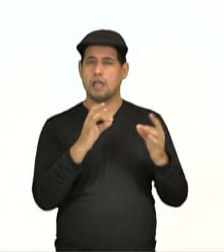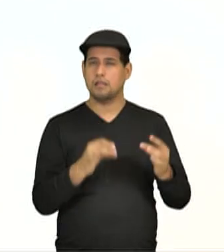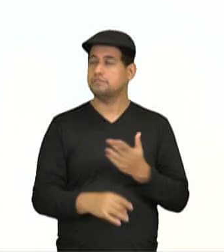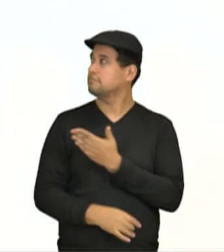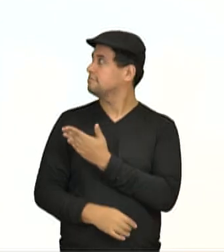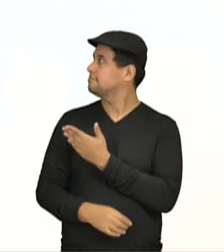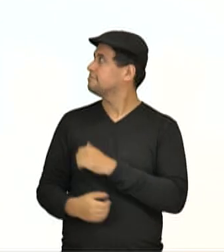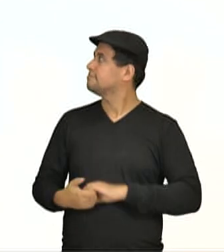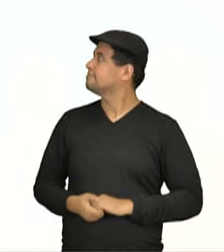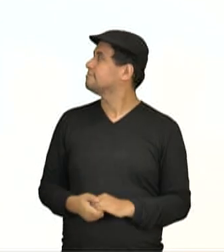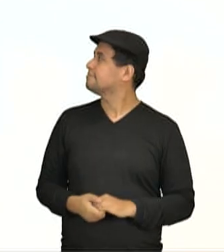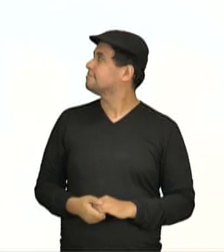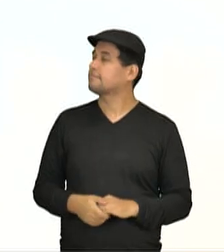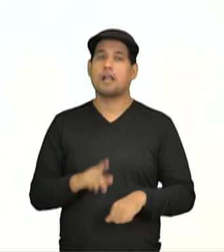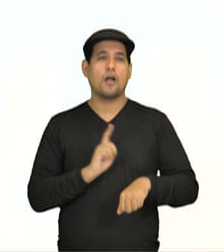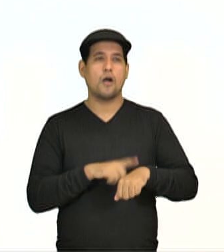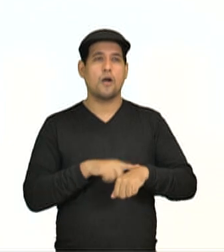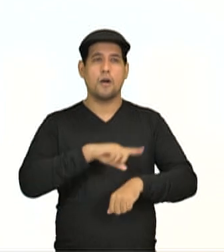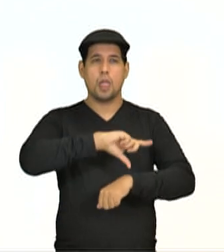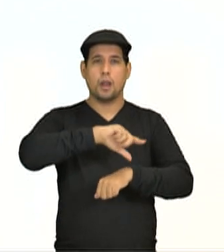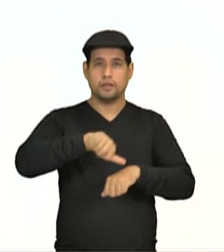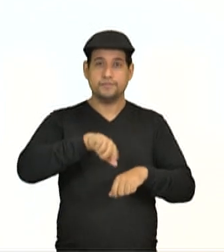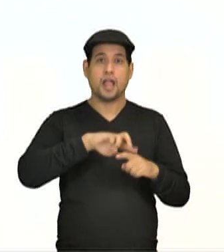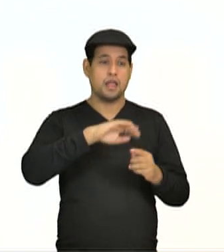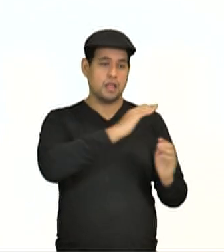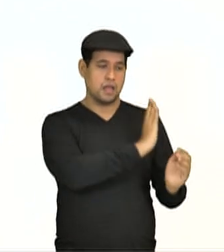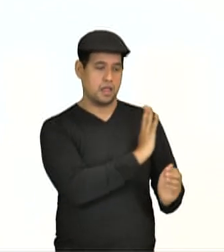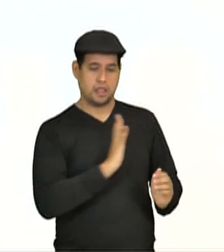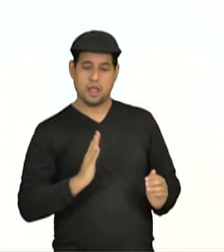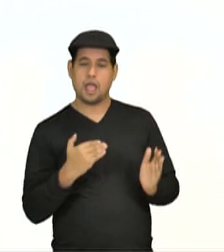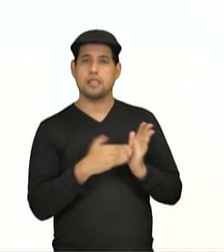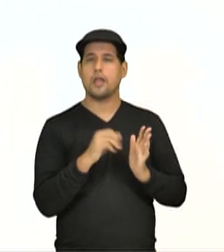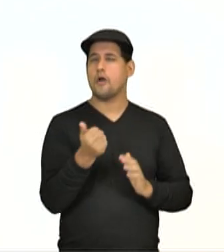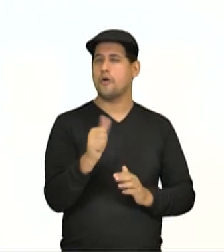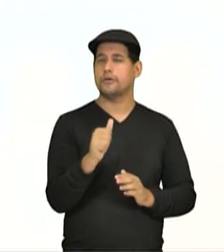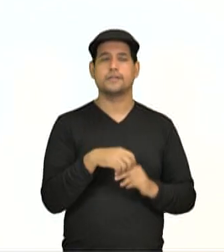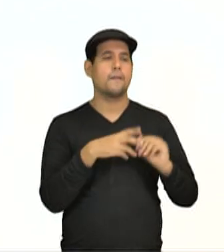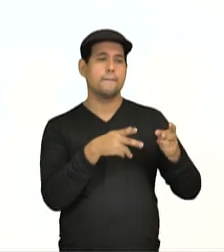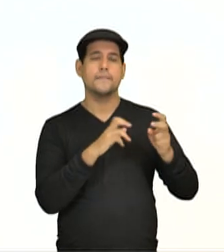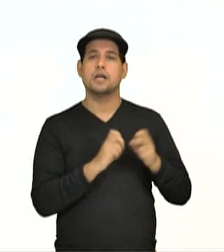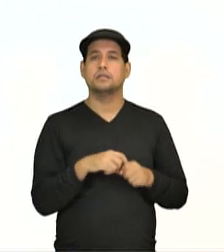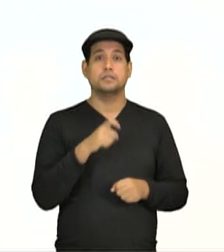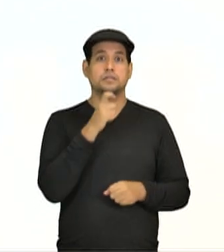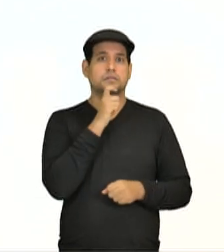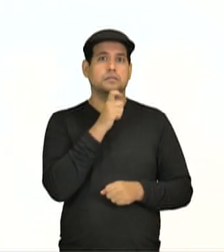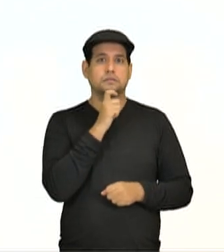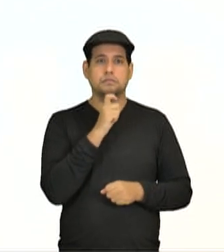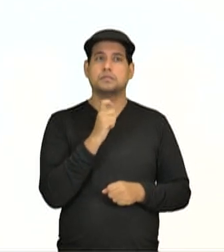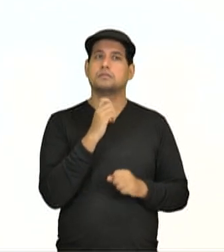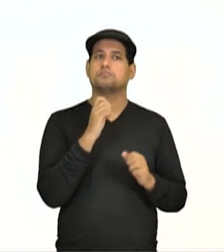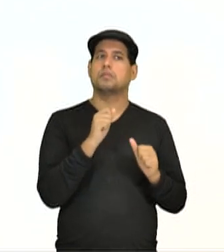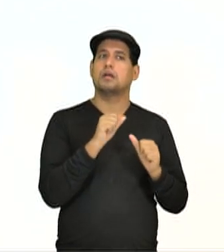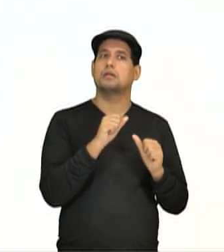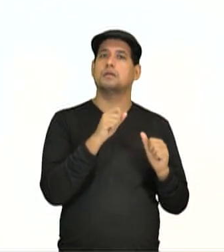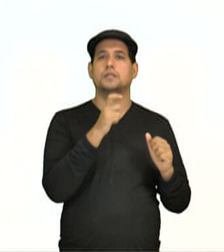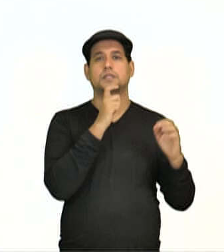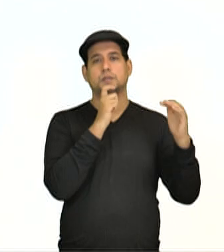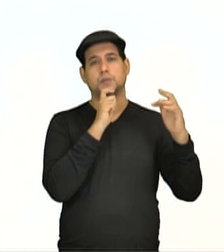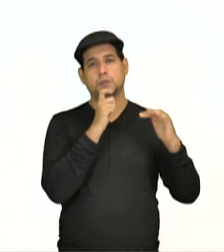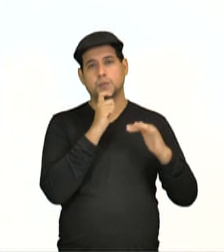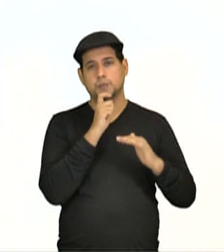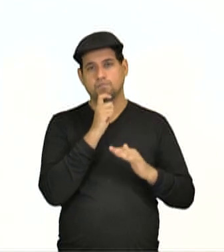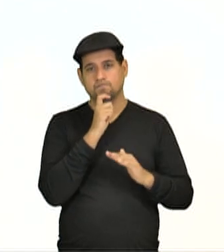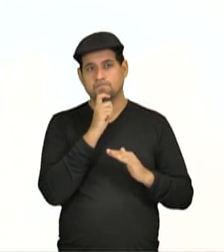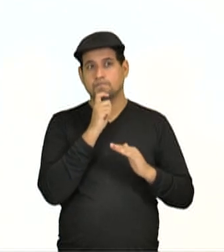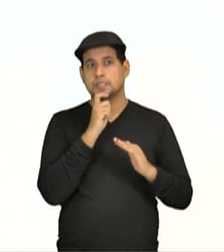9h30, 11, meio-dia e meia, e por aí vai, até 11 horas. Então, repare como a temperatura estava aqui, desceu um